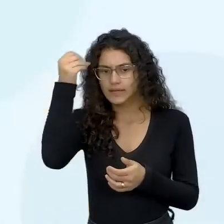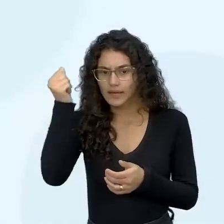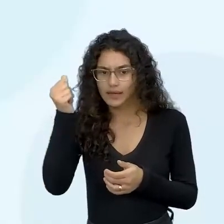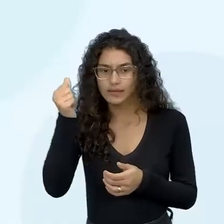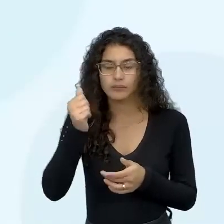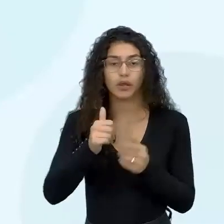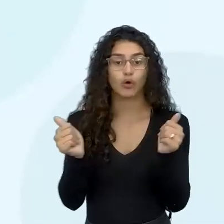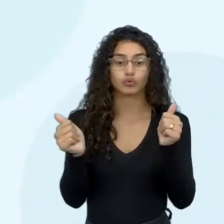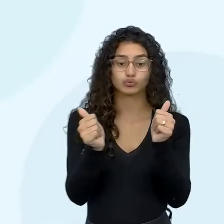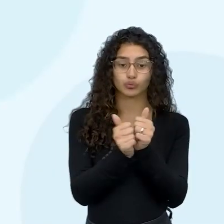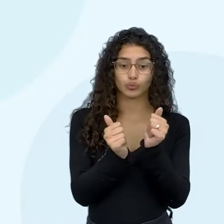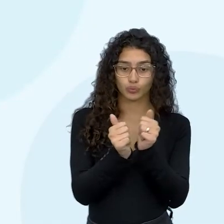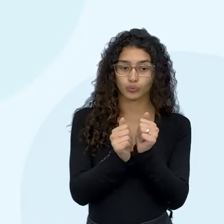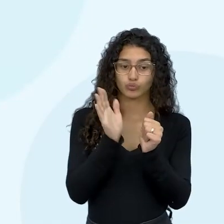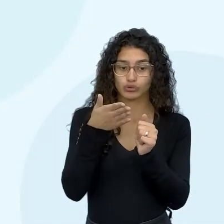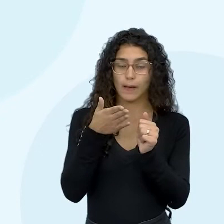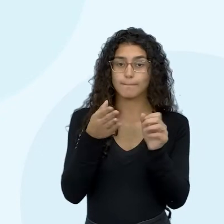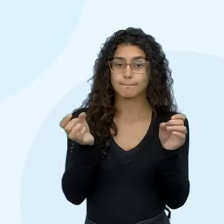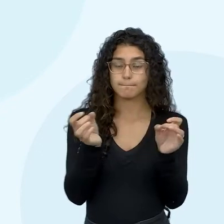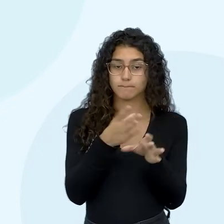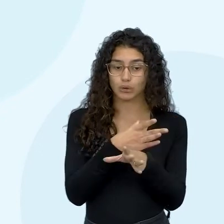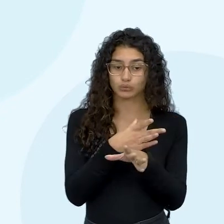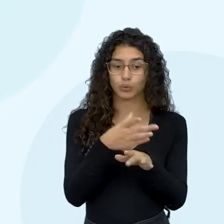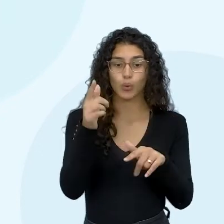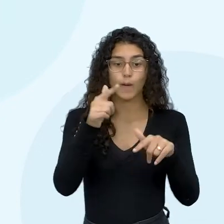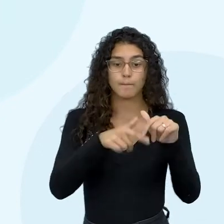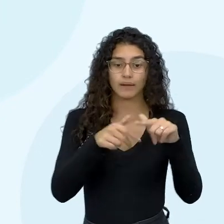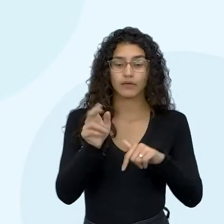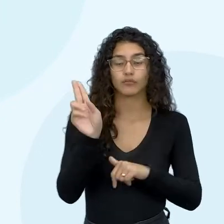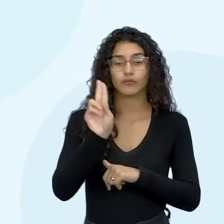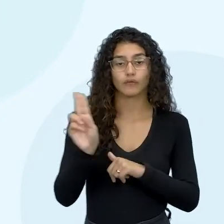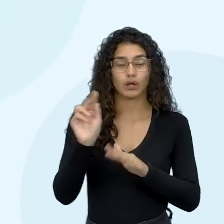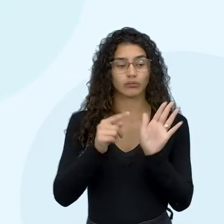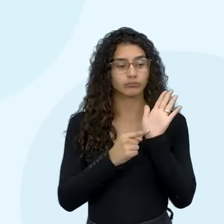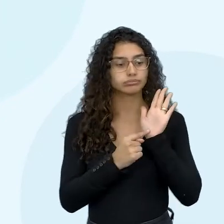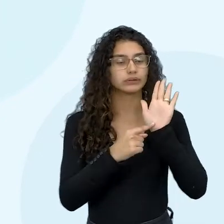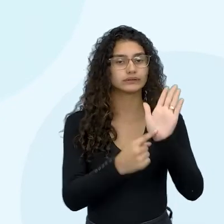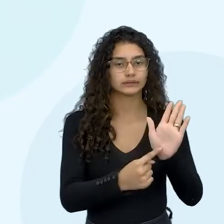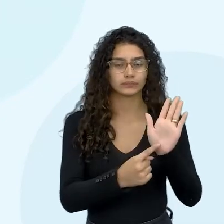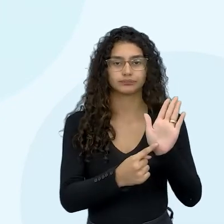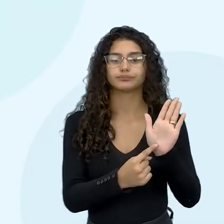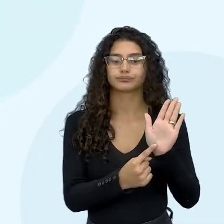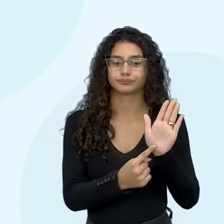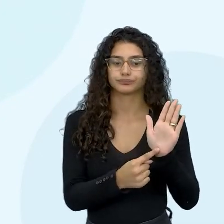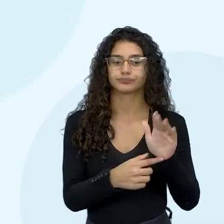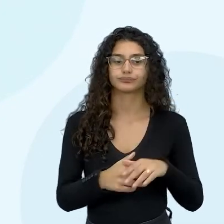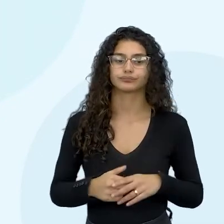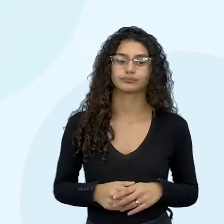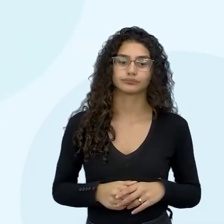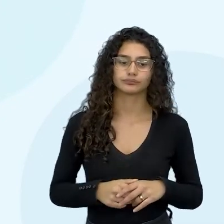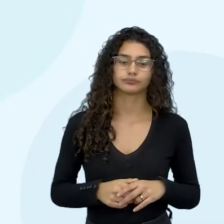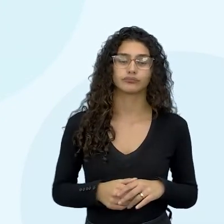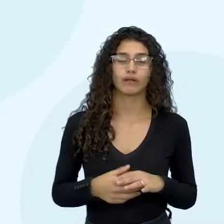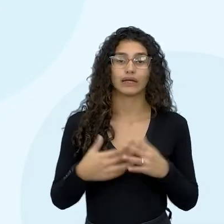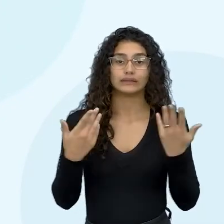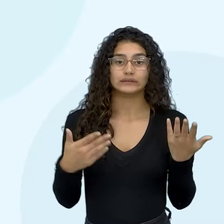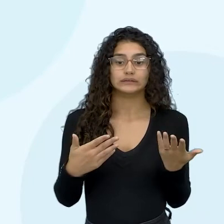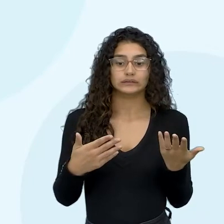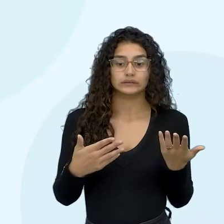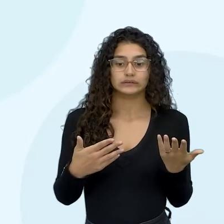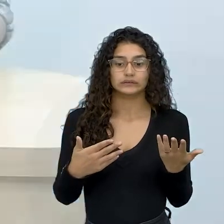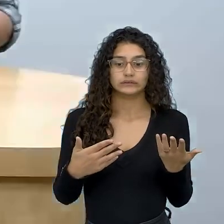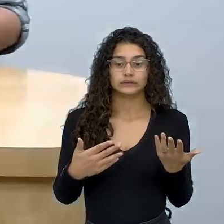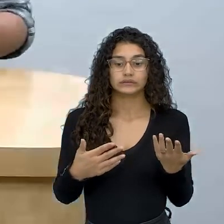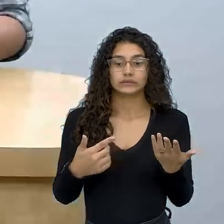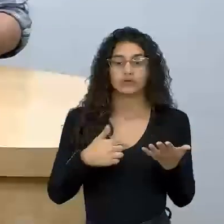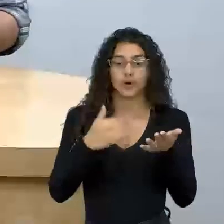separado o material que vocês vão utilizar, né? Então, eu